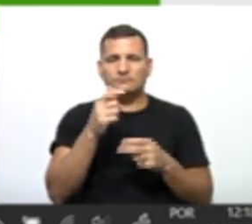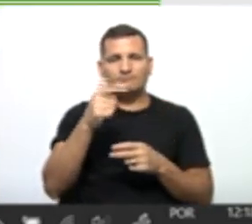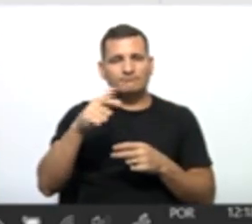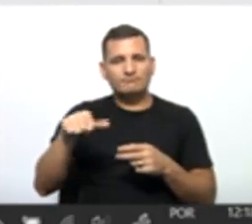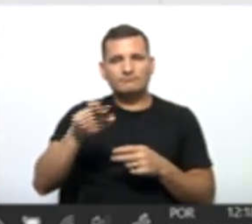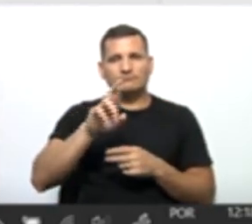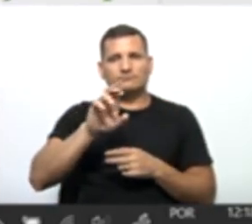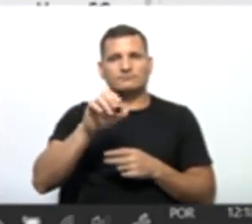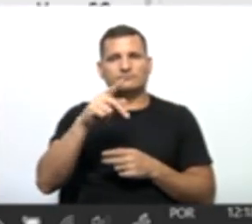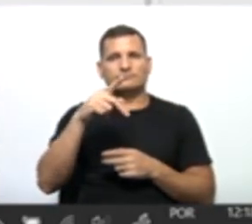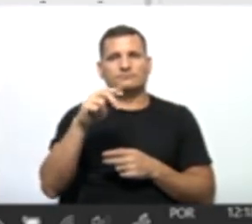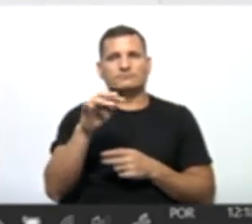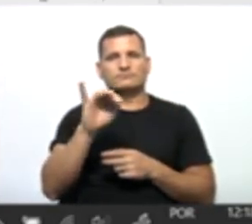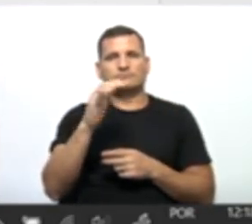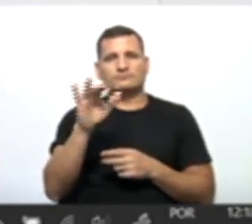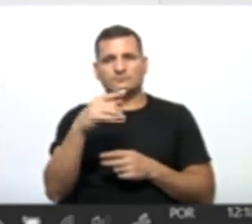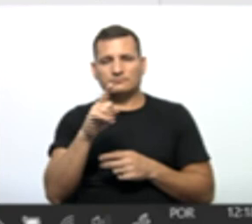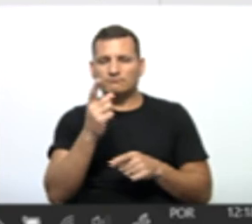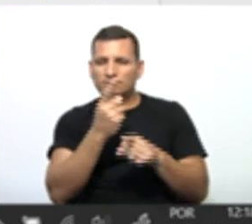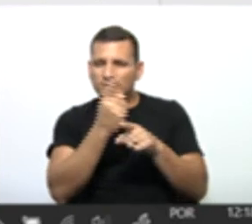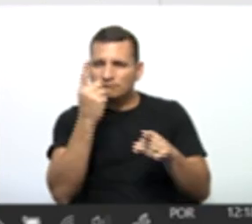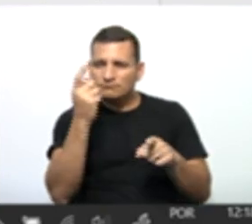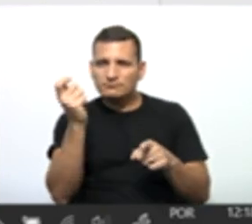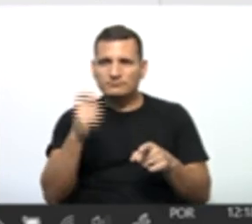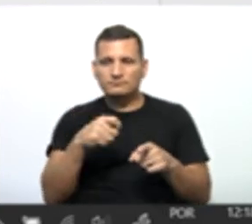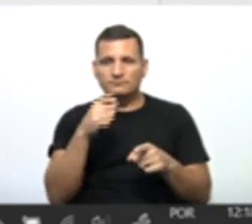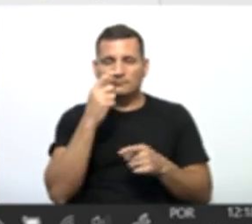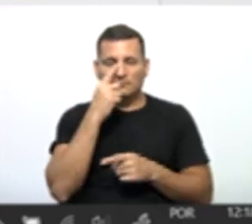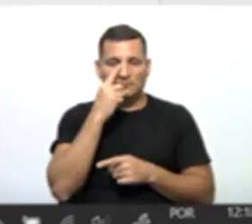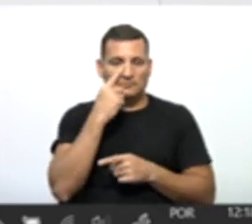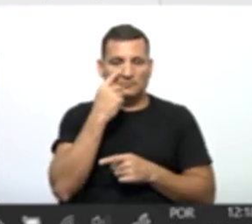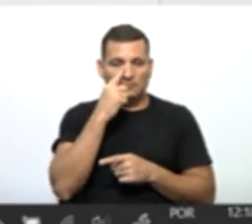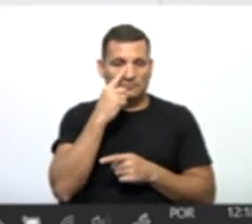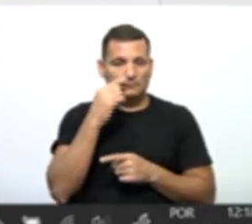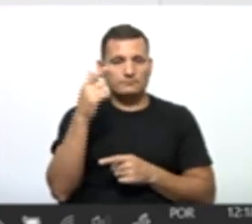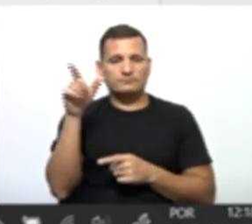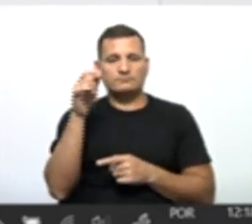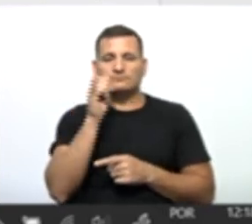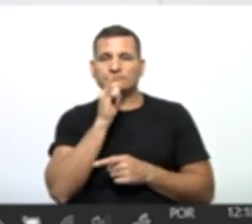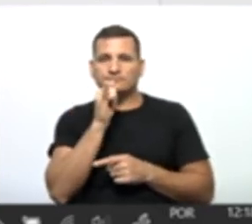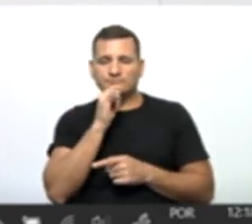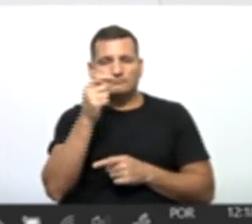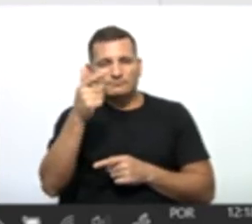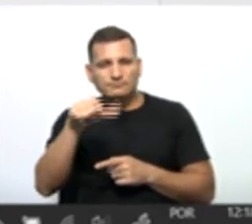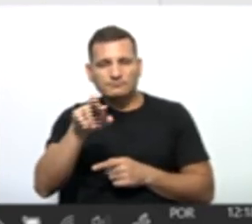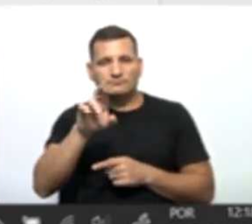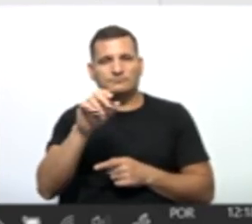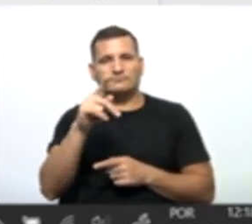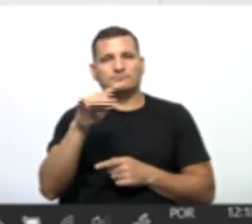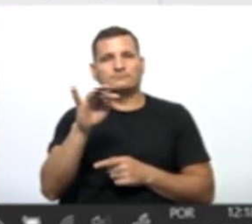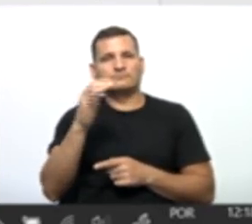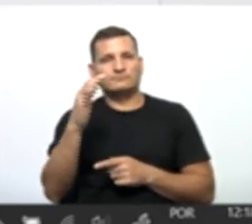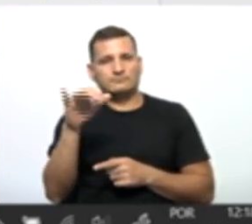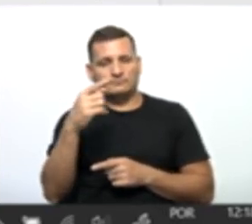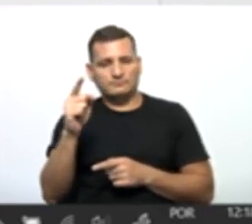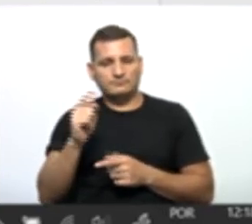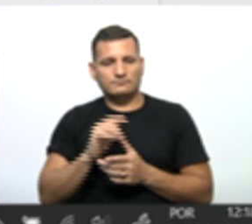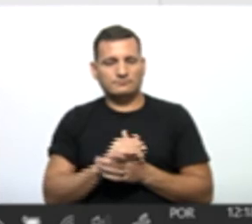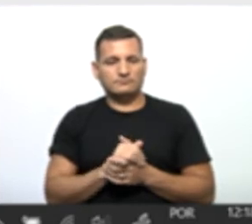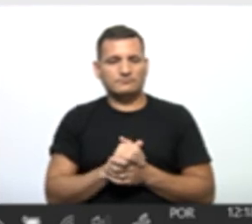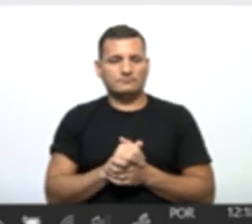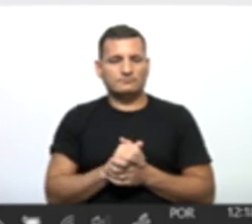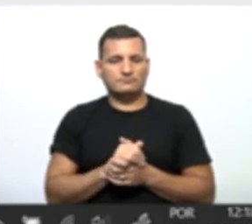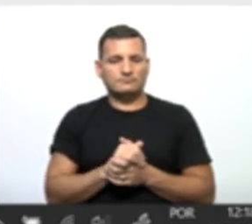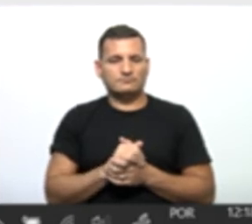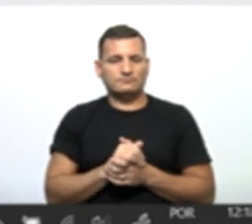Repetição, tem como identificar? Veja bem aqui, ó, um outro exemplo aqui de repetição. Quando eu clico aqui